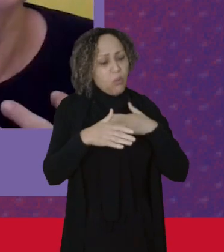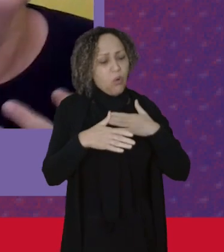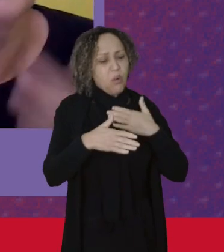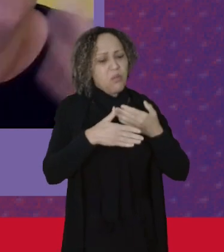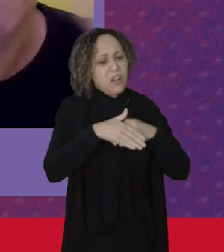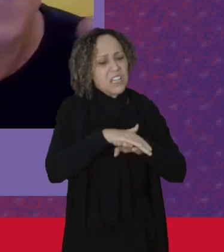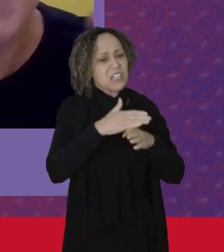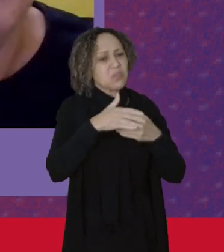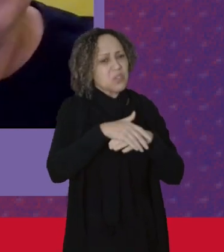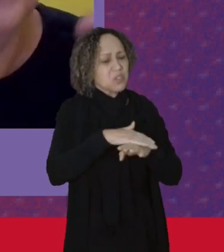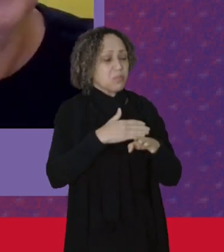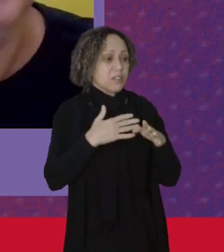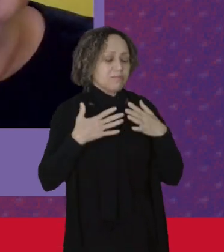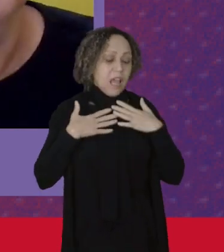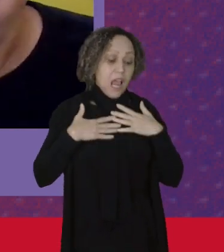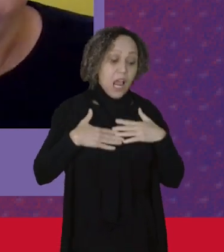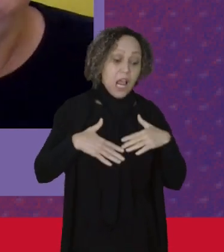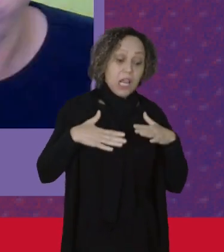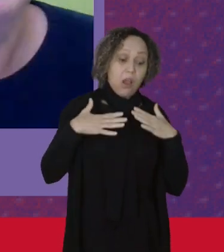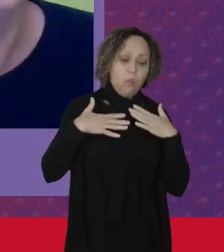um jeito de acalmar